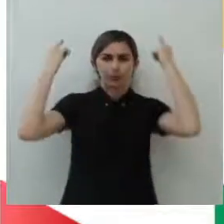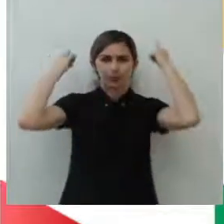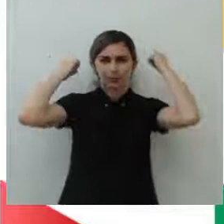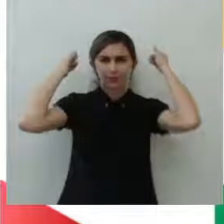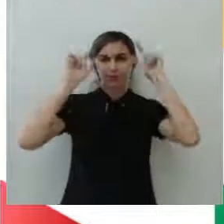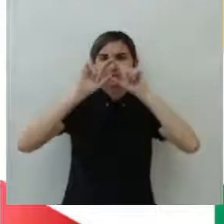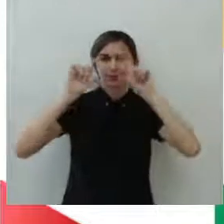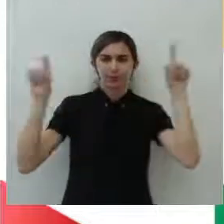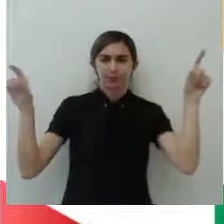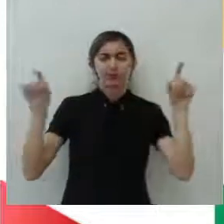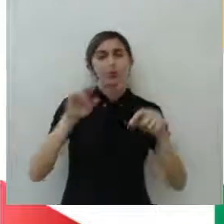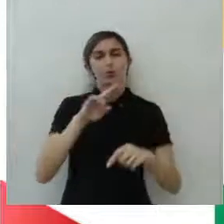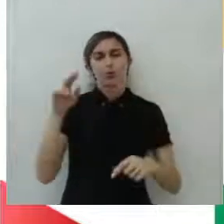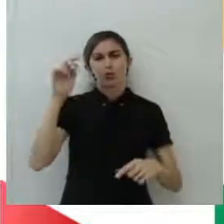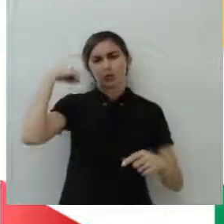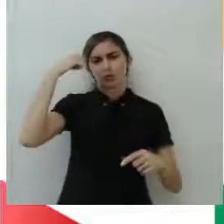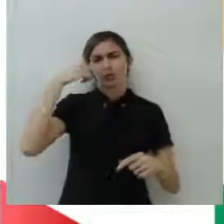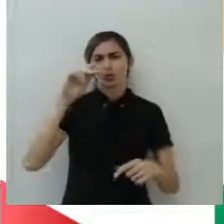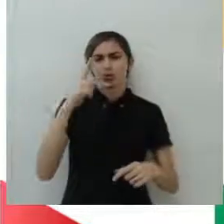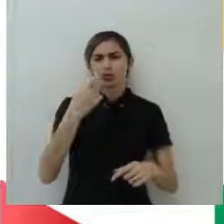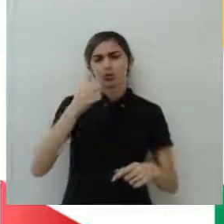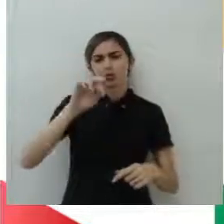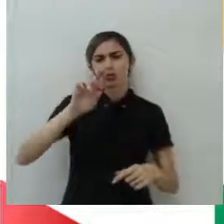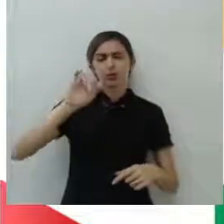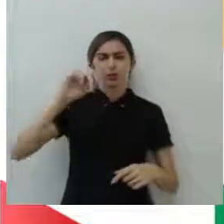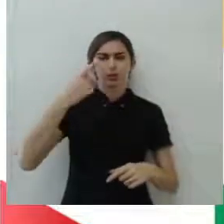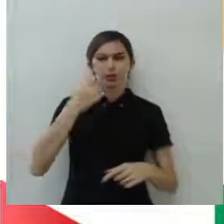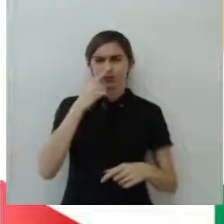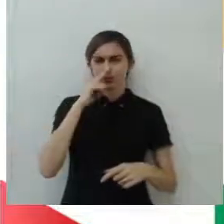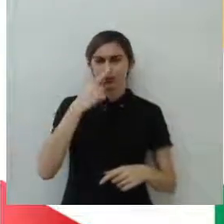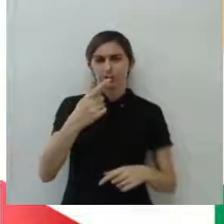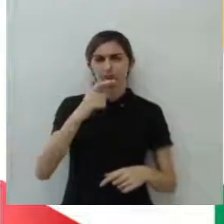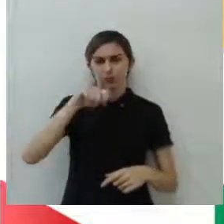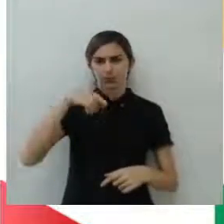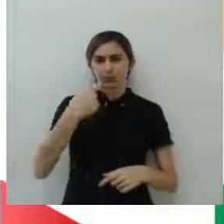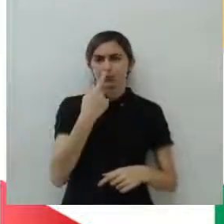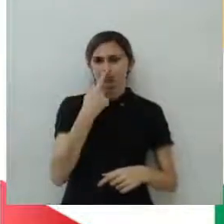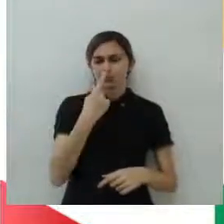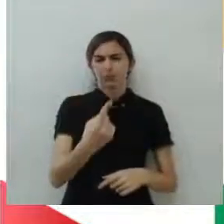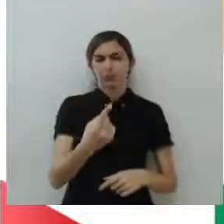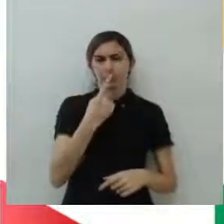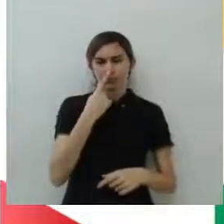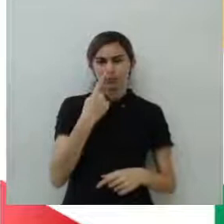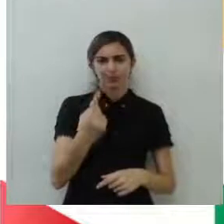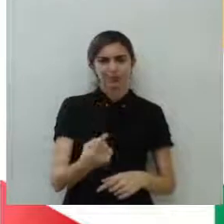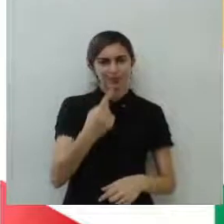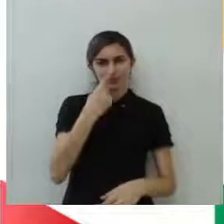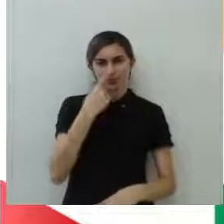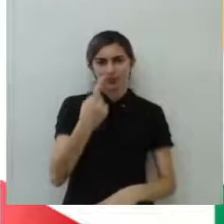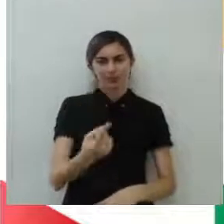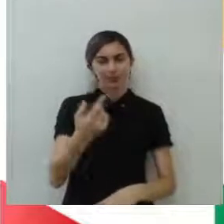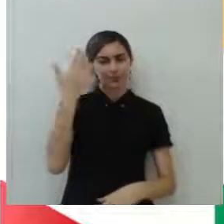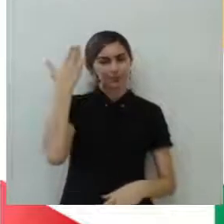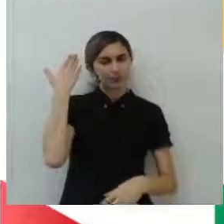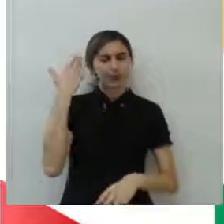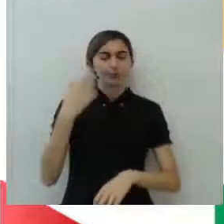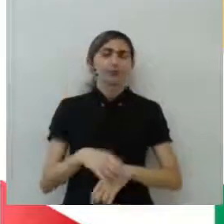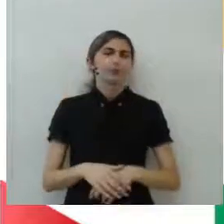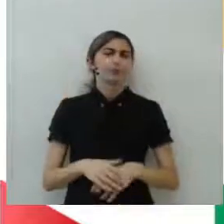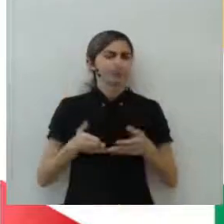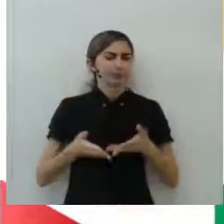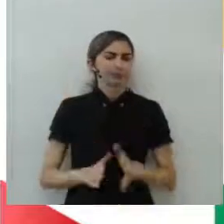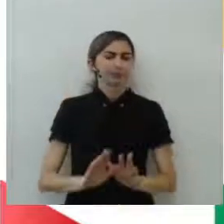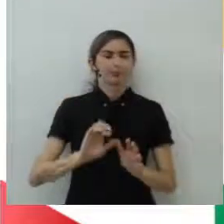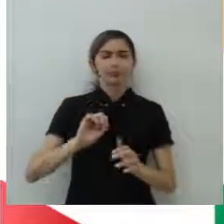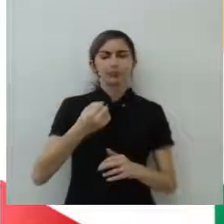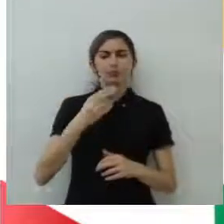Chacrinha. Nome artístico, Chacrinha, não é? O velho guerreiro, conhecido demais, esse pernambucano. Nascido